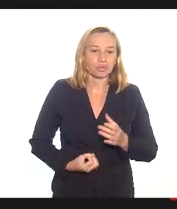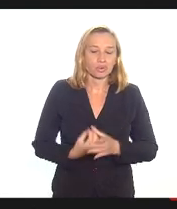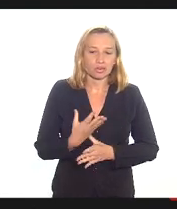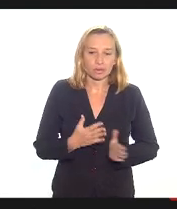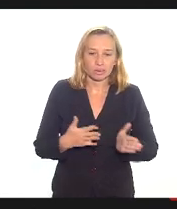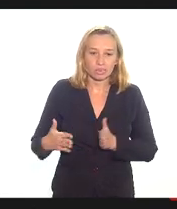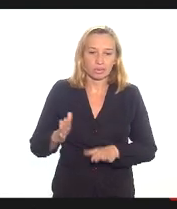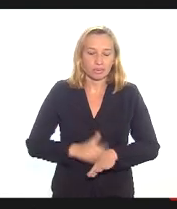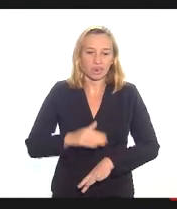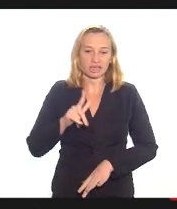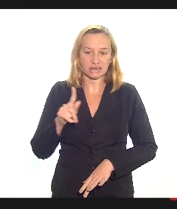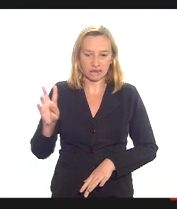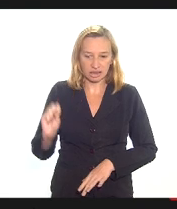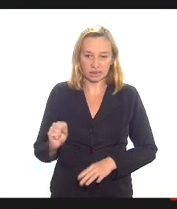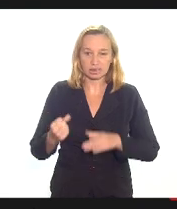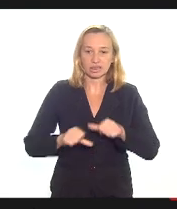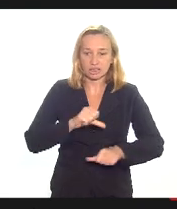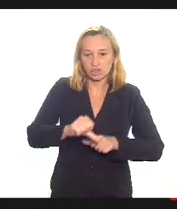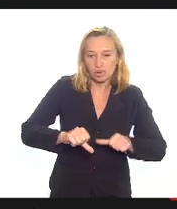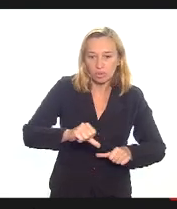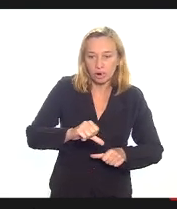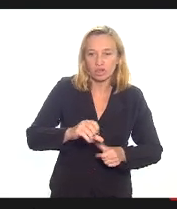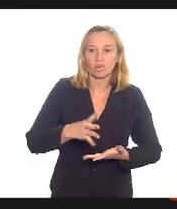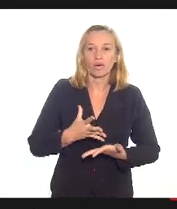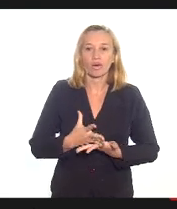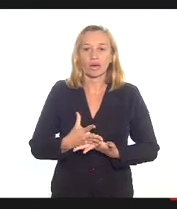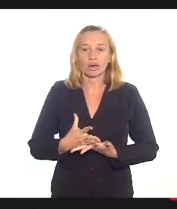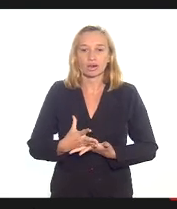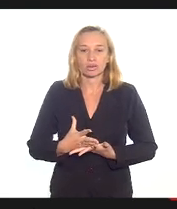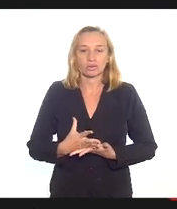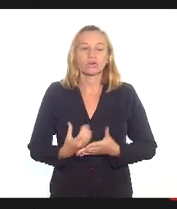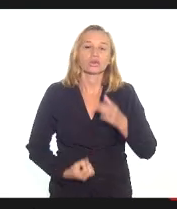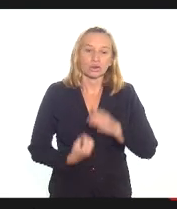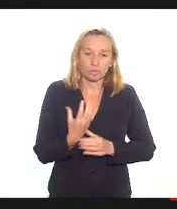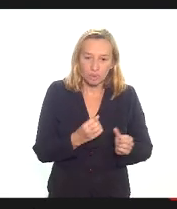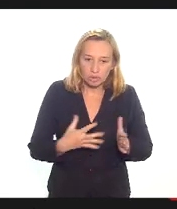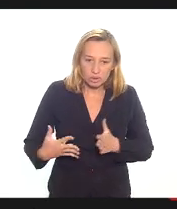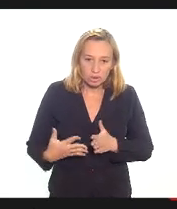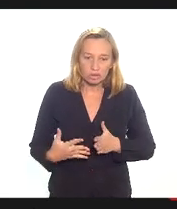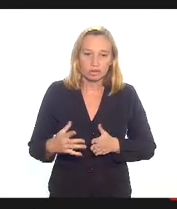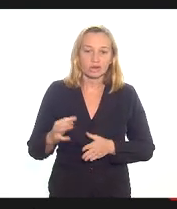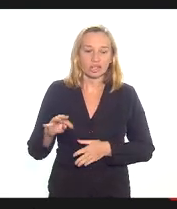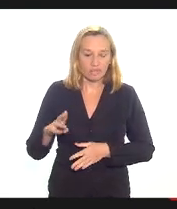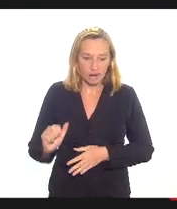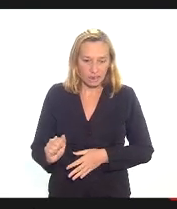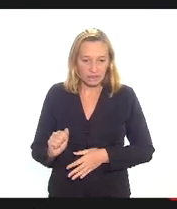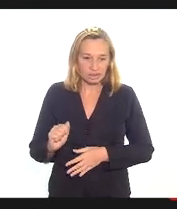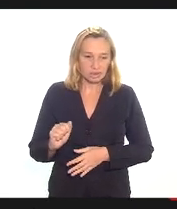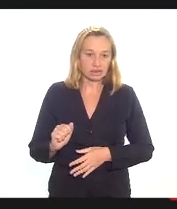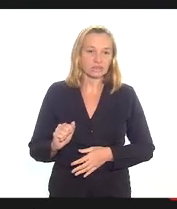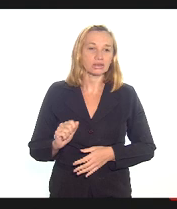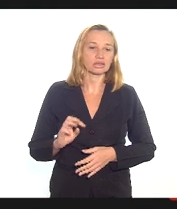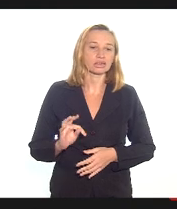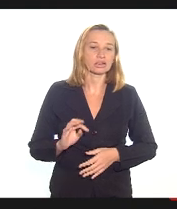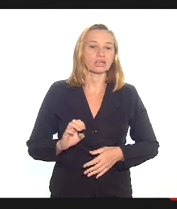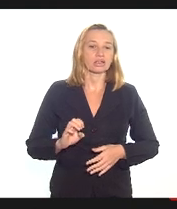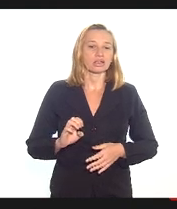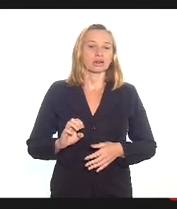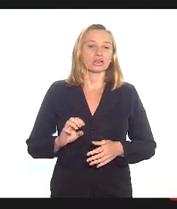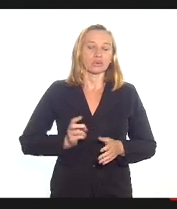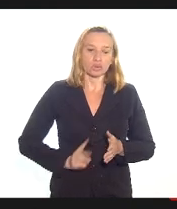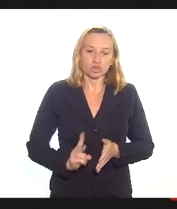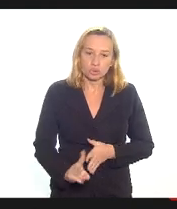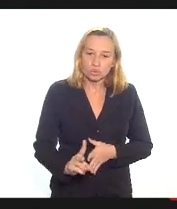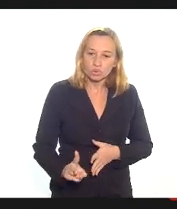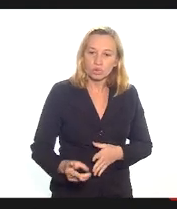gás, tá? Transformado em produção equivalente. Então, as deduções continuam existindo,